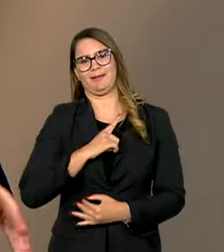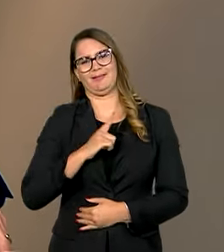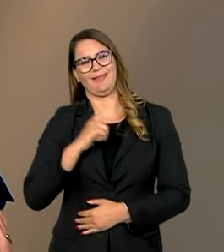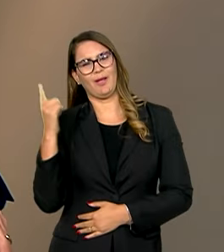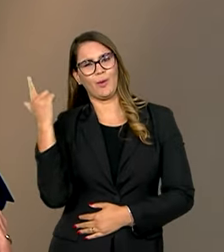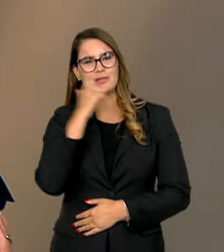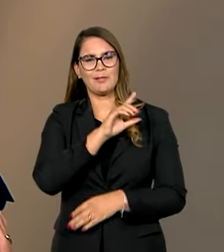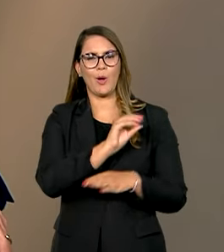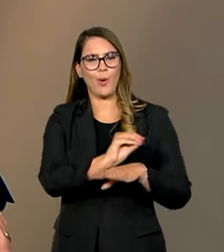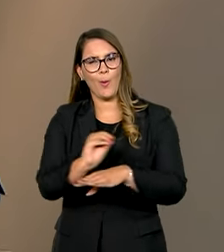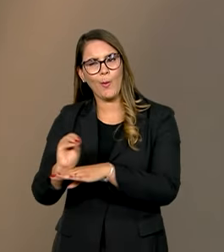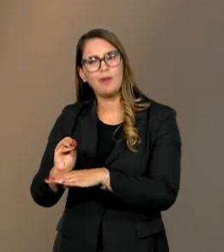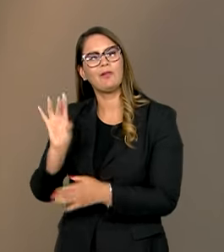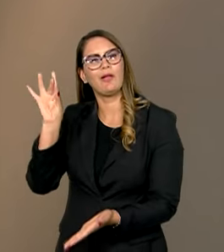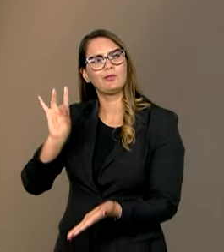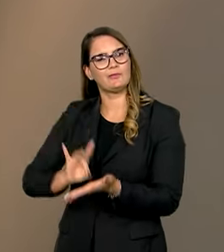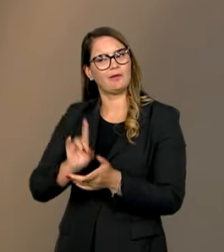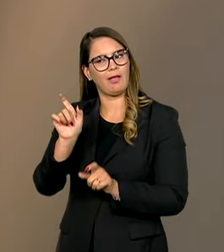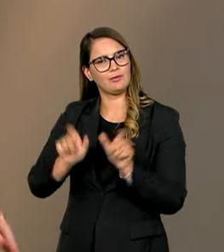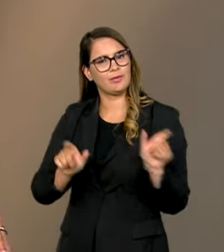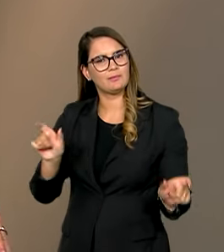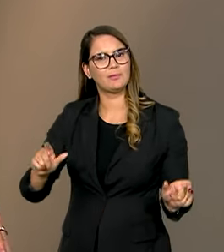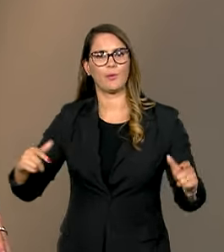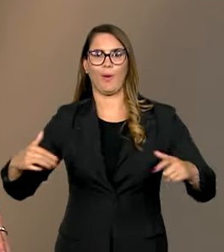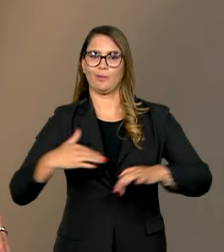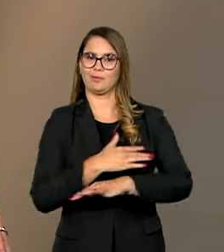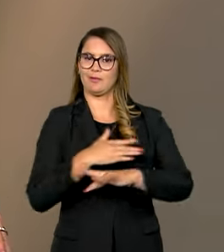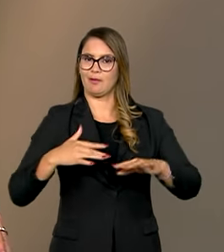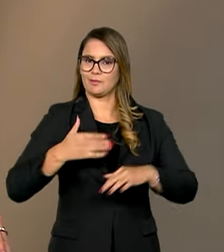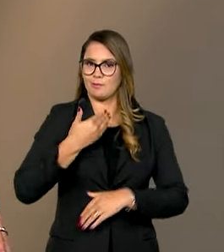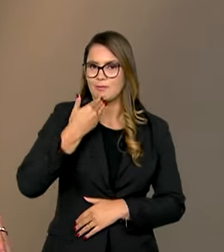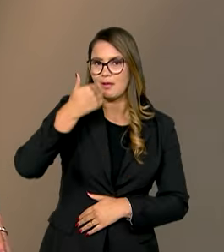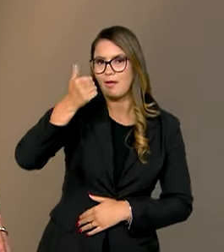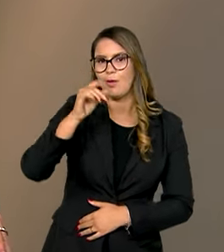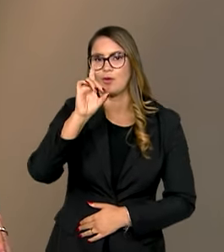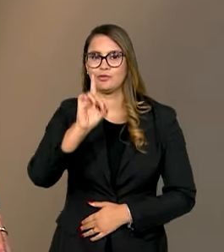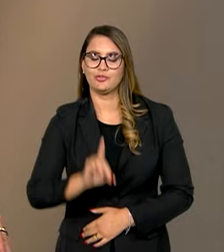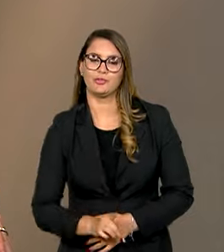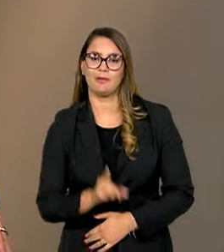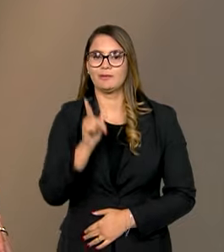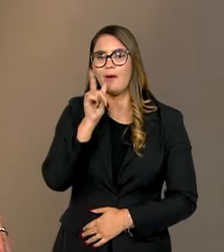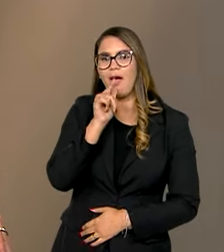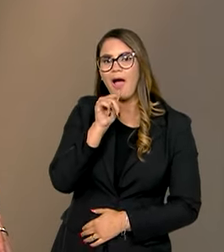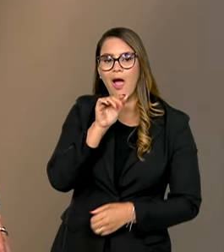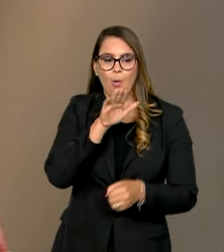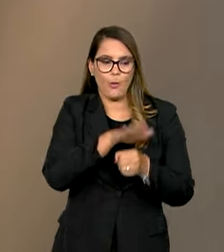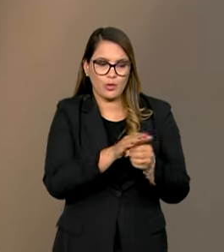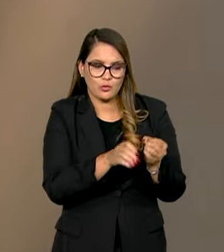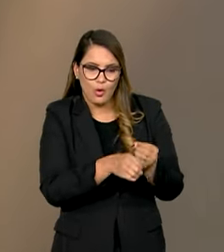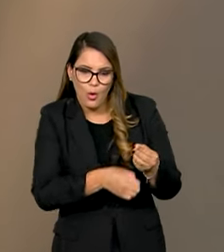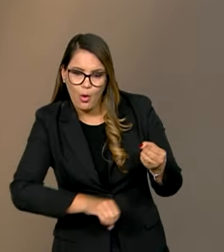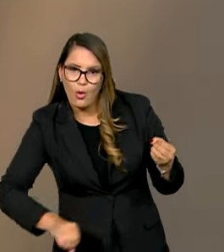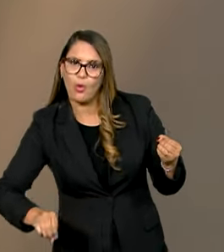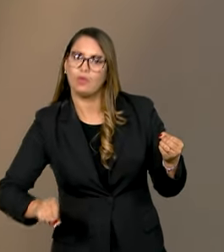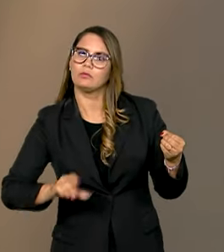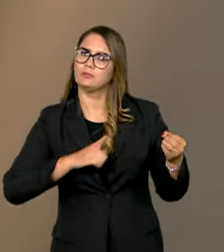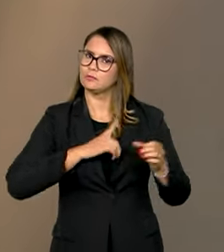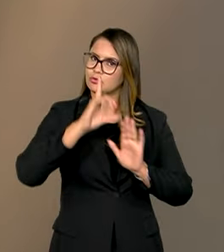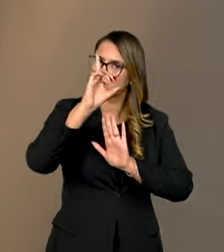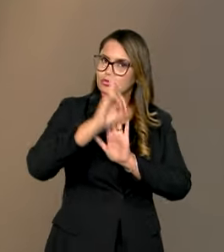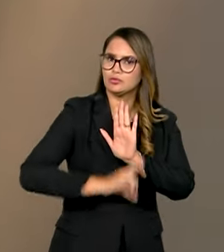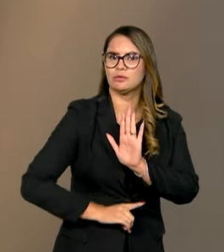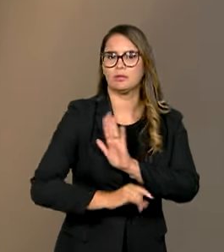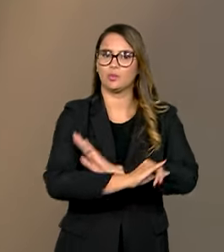cuidar de fato das pessoas. Que as pessoas tenham um trânsito melhor, tenham direito à água, tenham direito a um esgotamento sanitário, é direito à